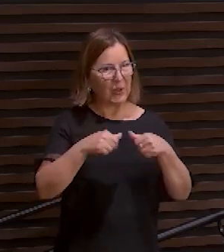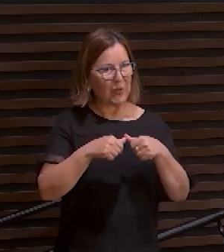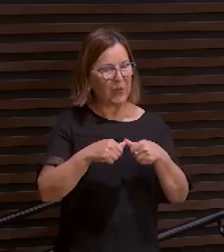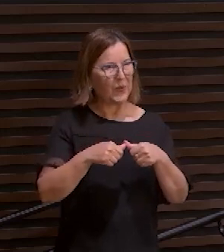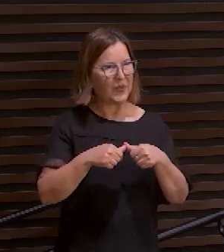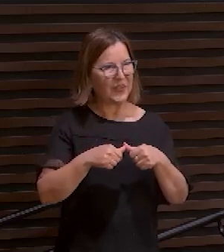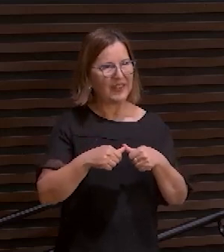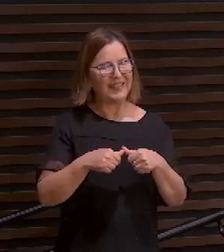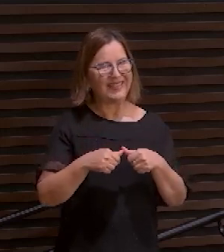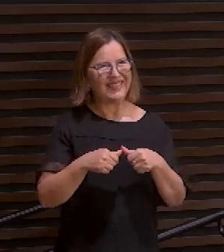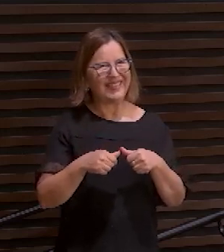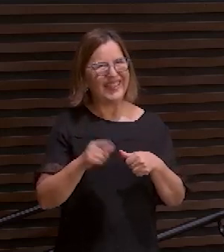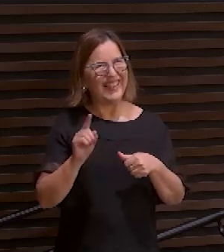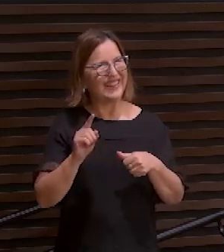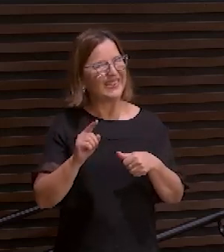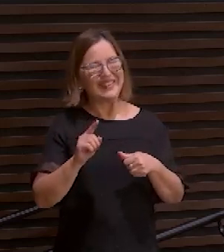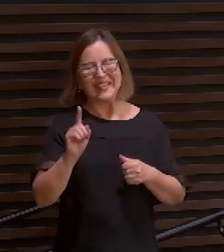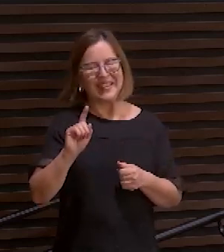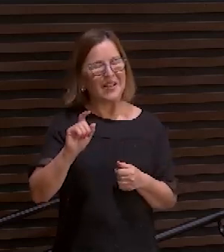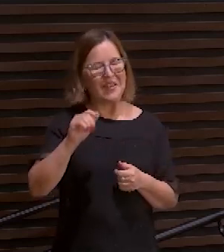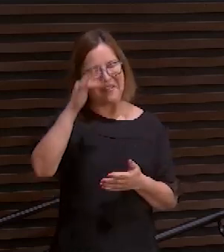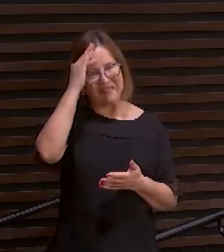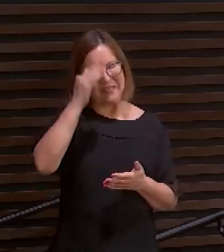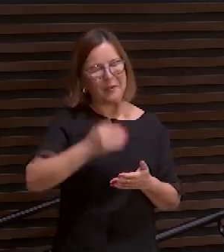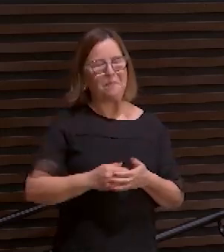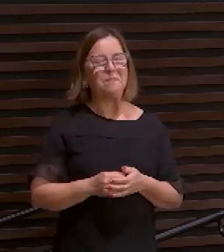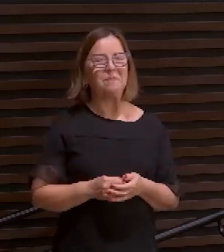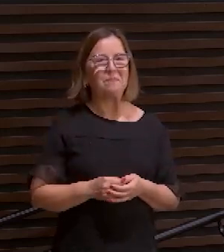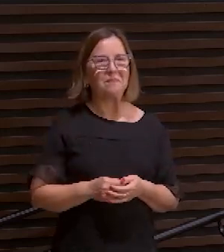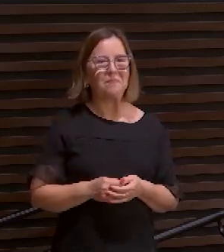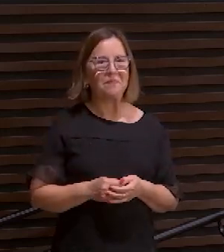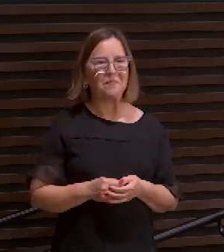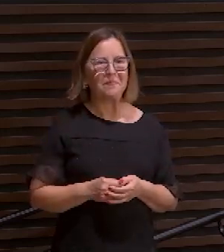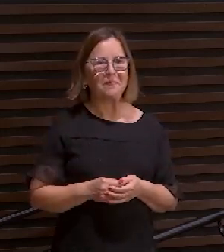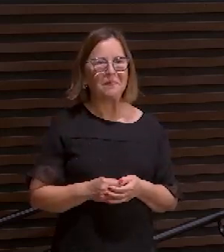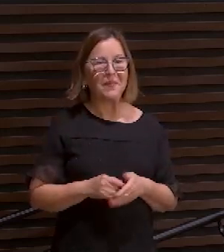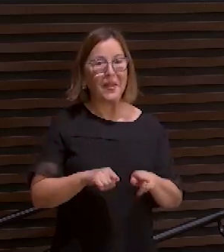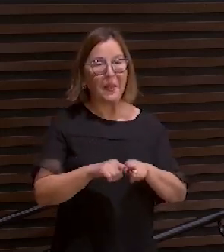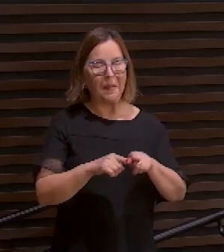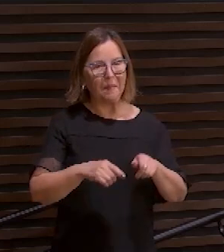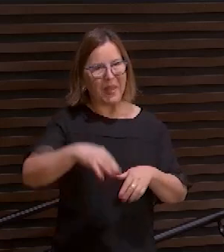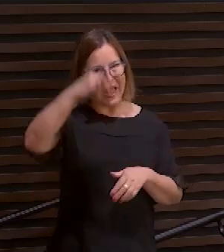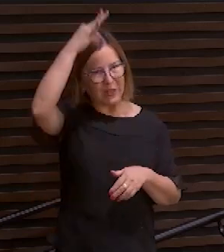Então, o Espírito Santo dá vida espiritual ao morto,